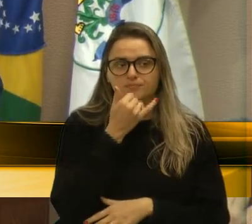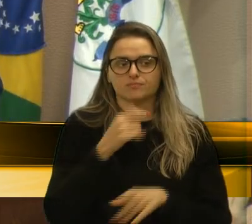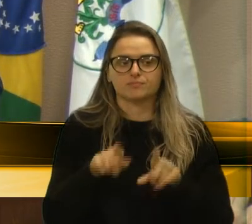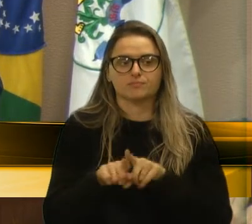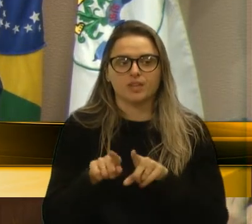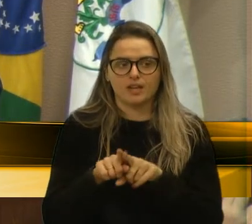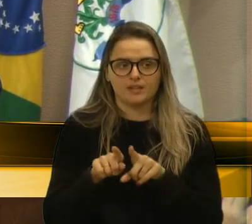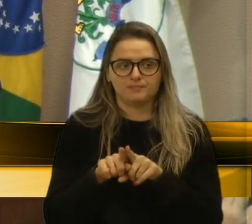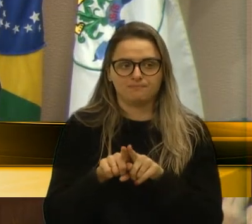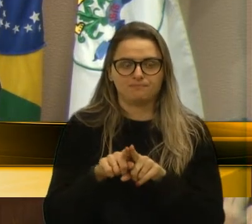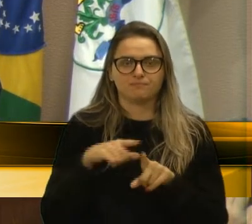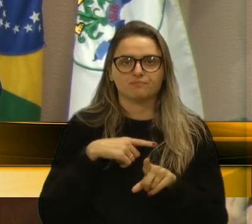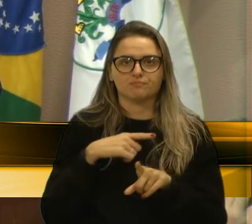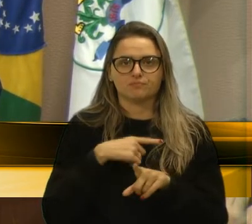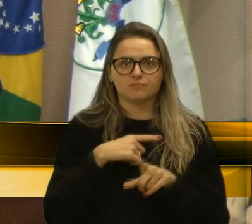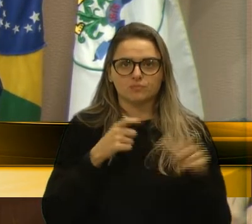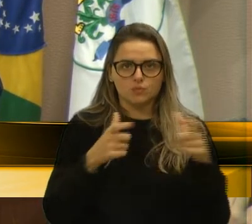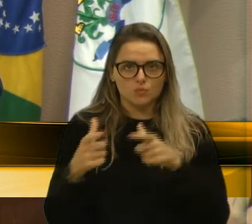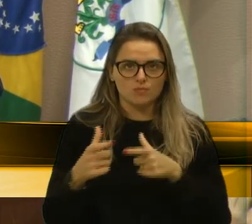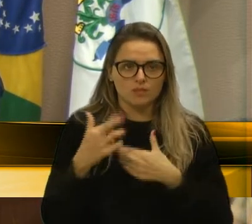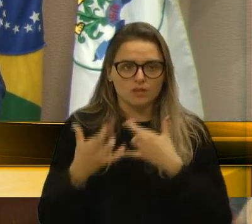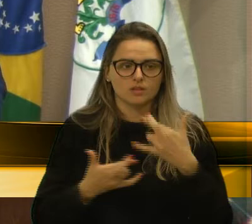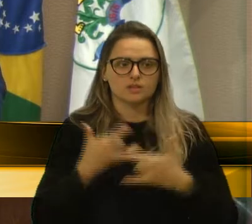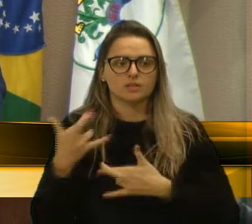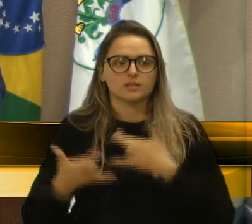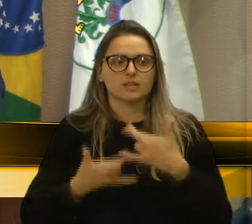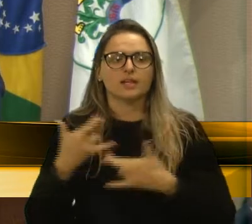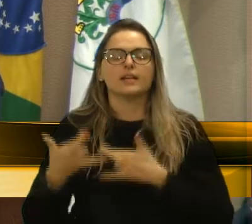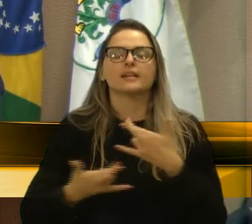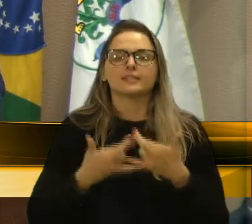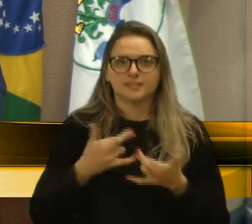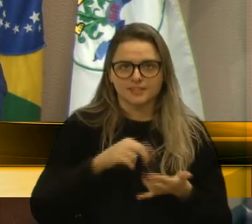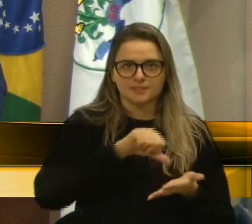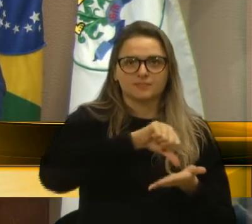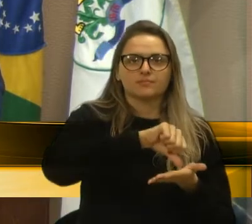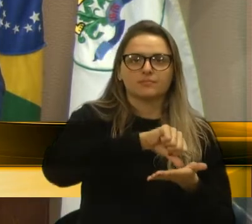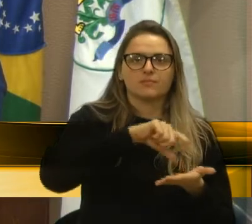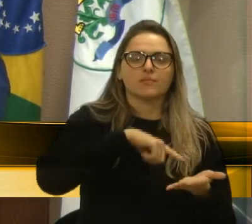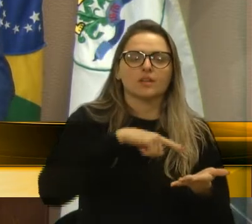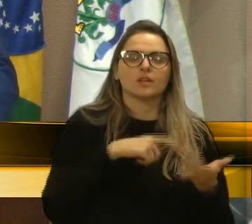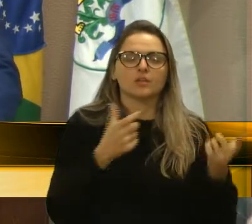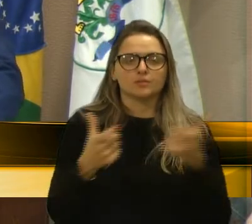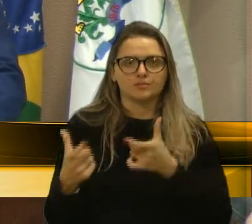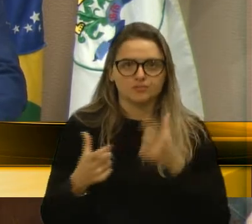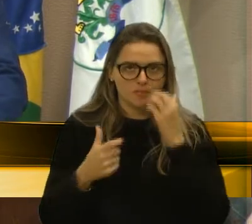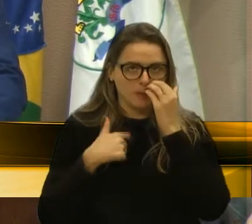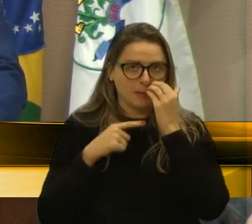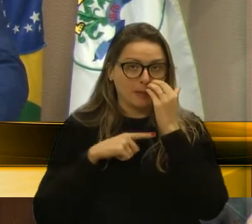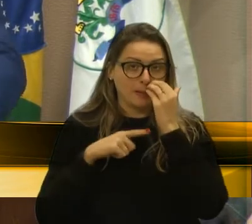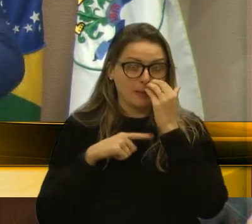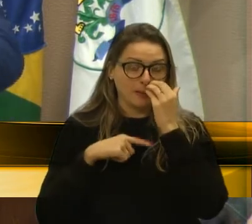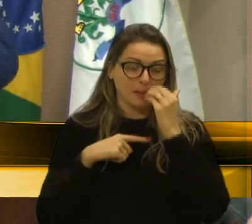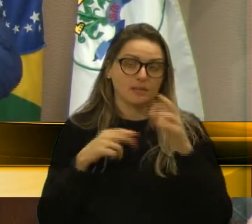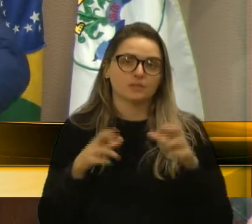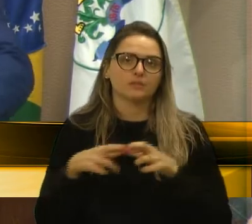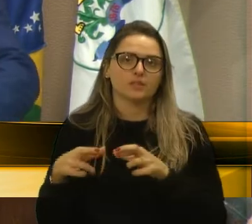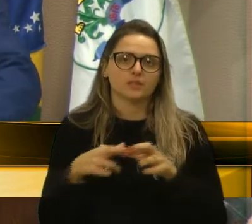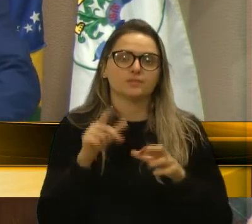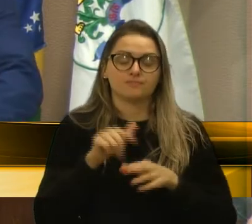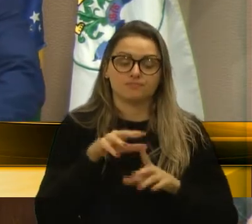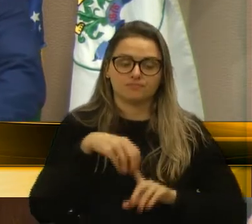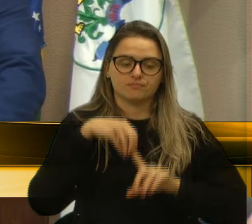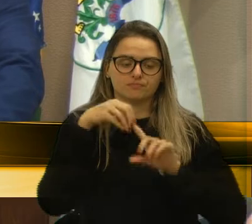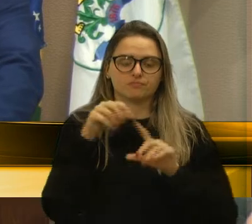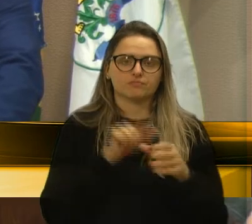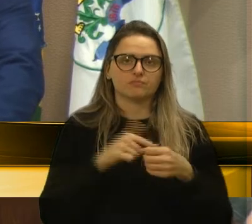centros comerciais, de centros de lazer, de educação, de saúde, enfim, tudo aquilo que envolve uma grande região, essa principal cidade